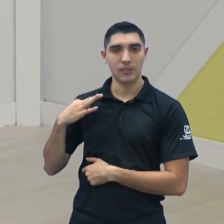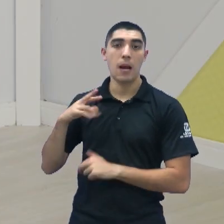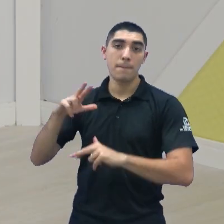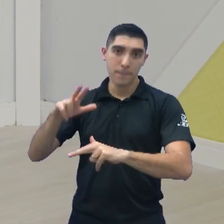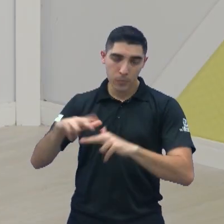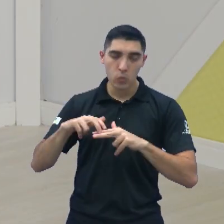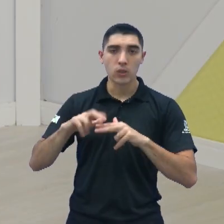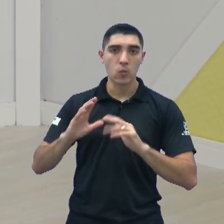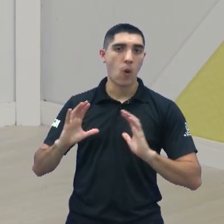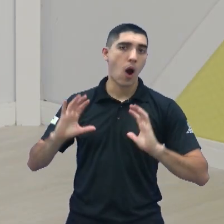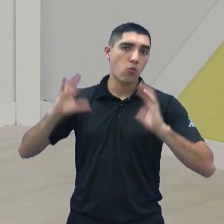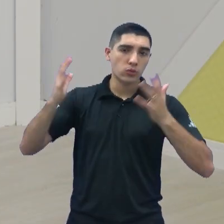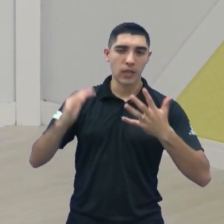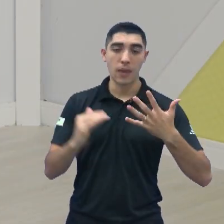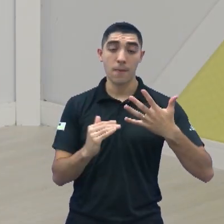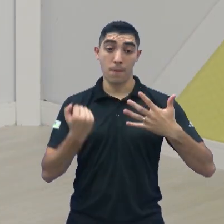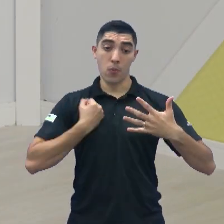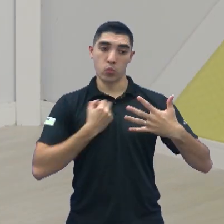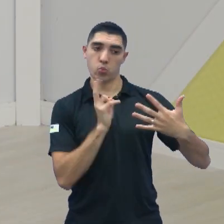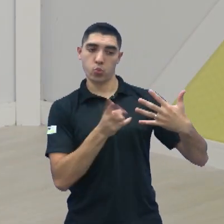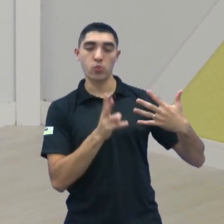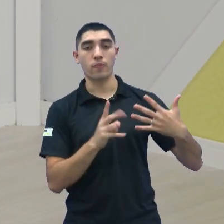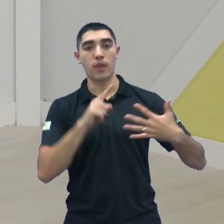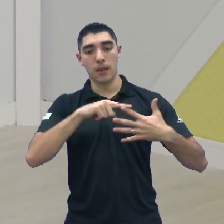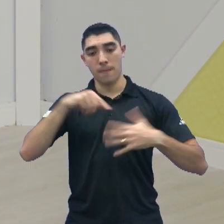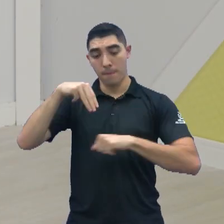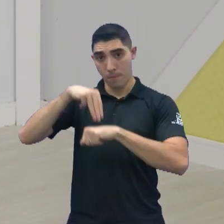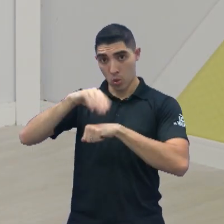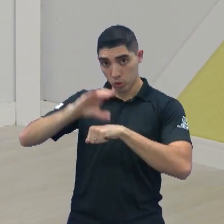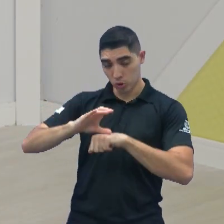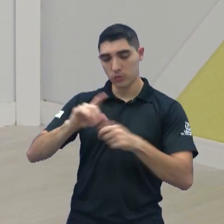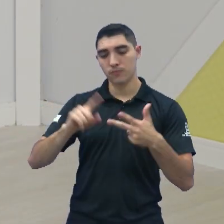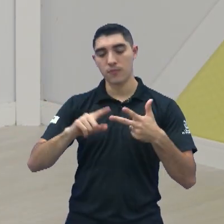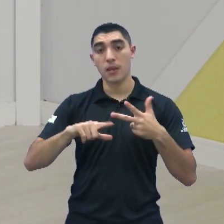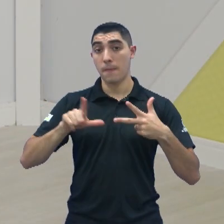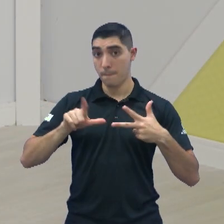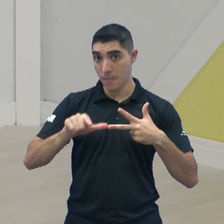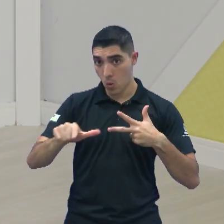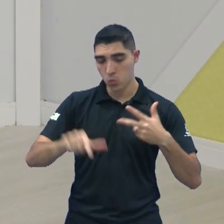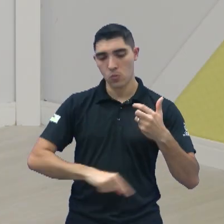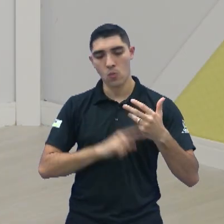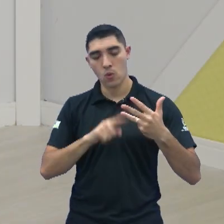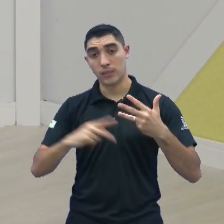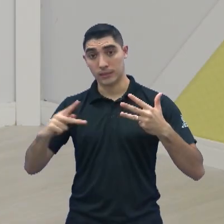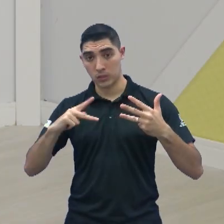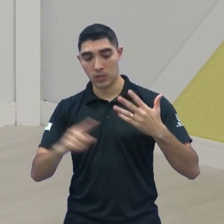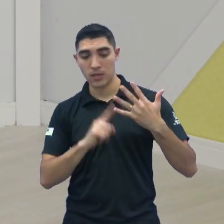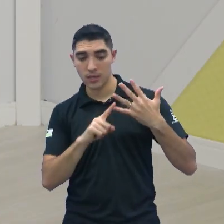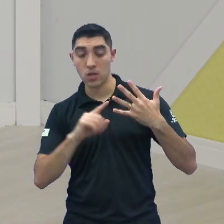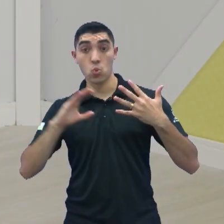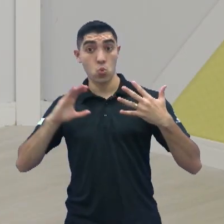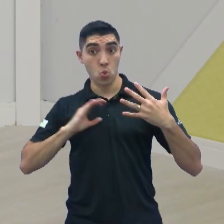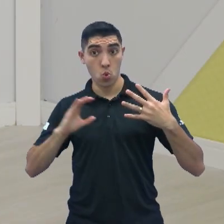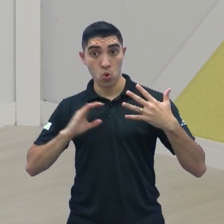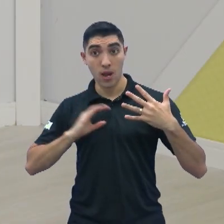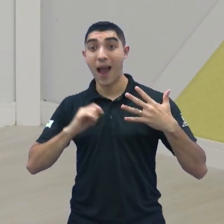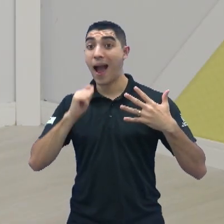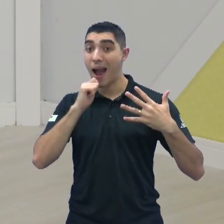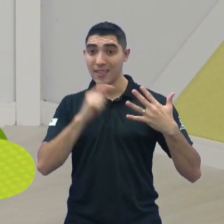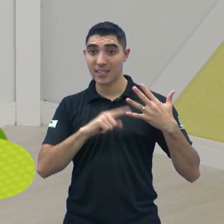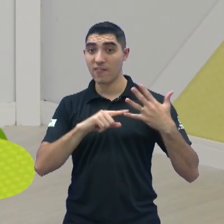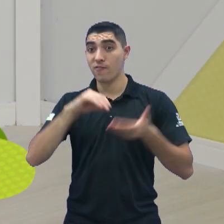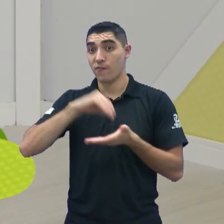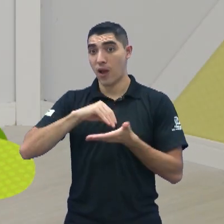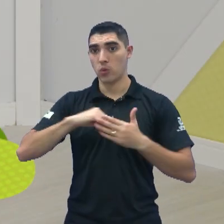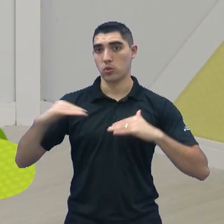essa pontuação da primeira fase. Mogi em segundo, terceiro o Bauru, quarto é o São José, quinto é o Corinthians, que não jogou ainda na fase de realinhamento, vai